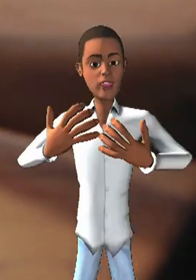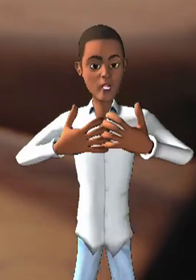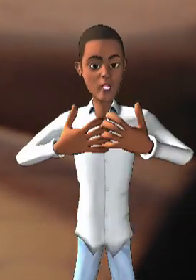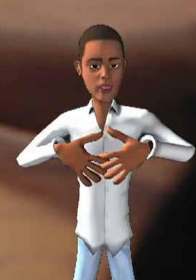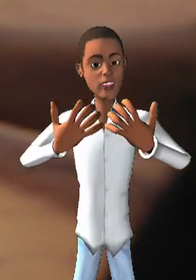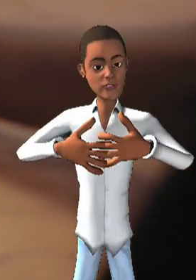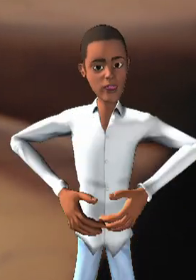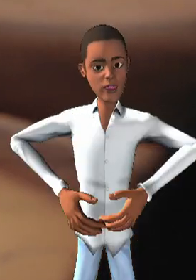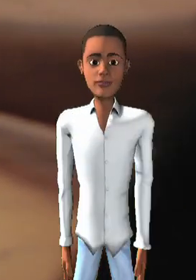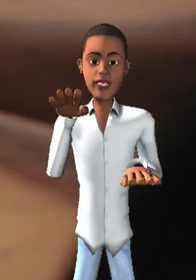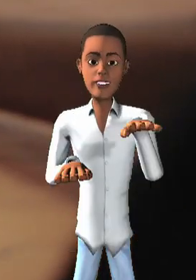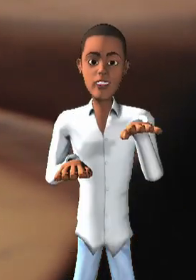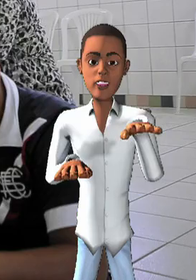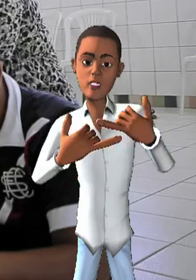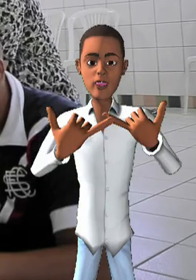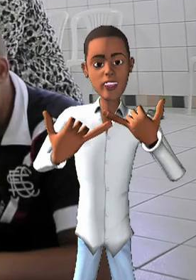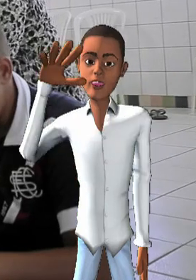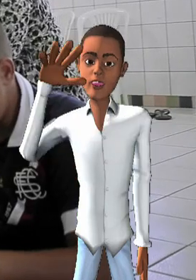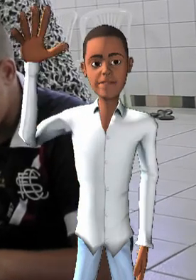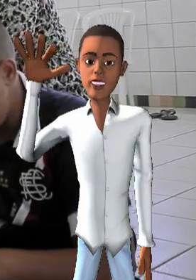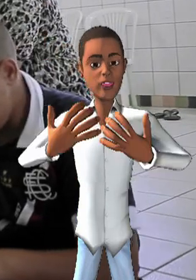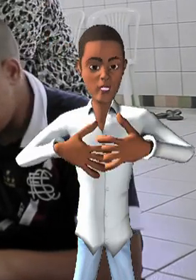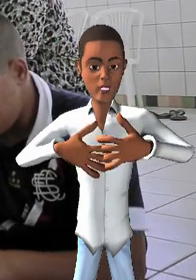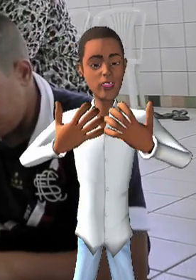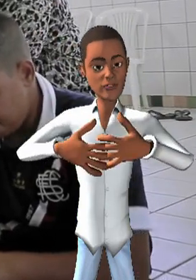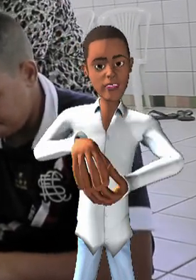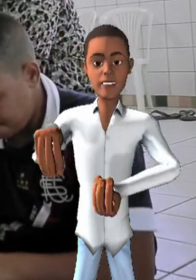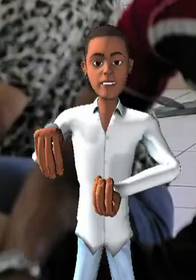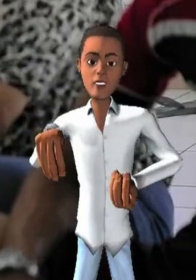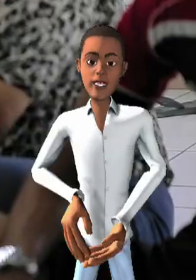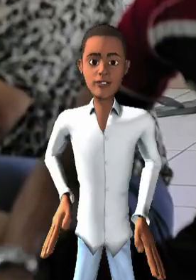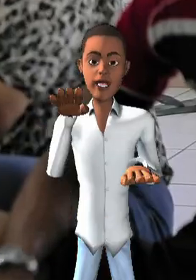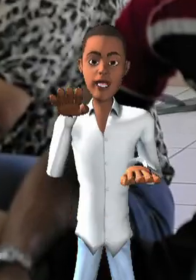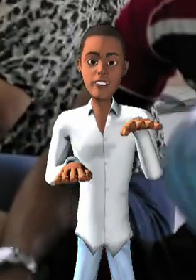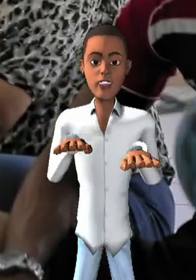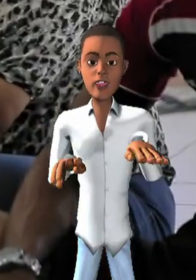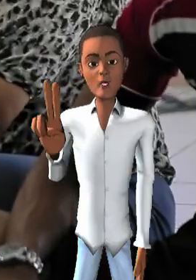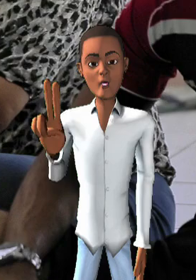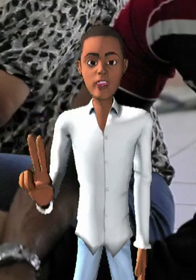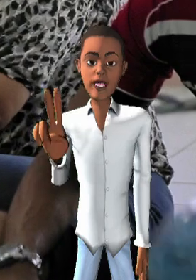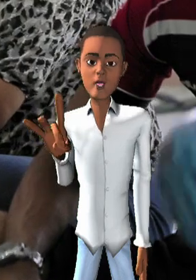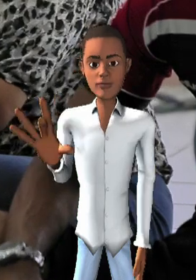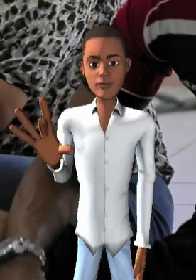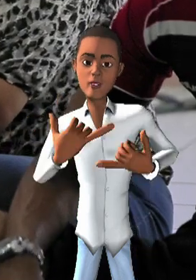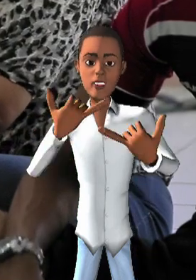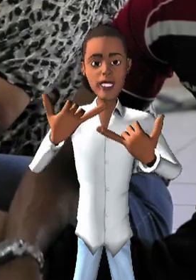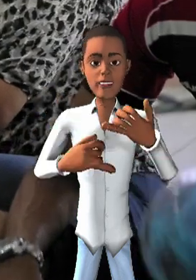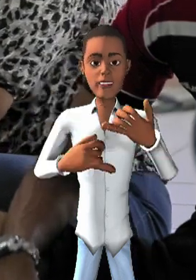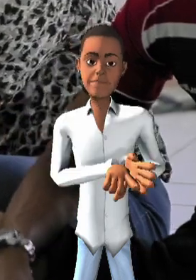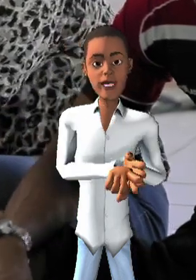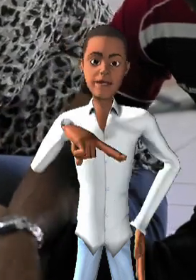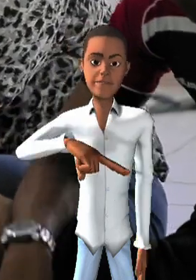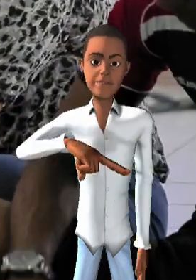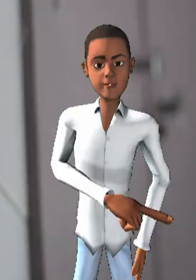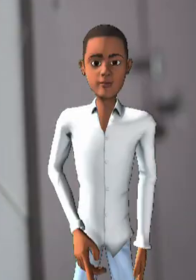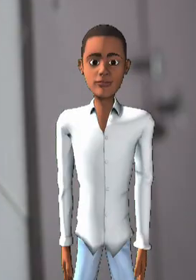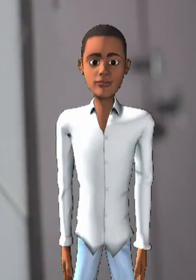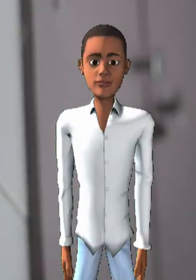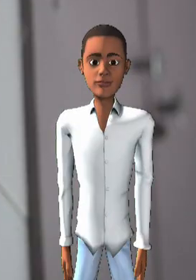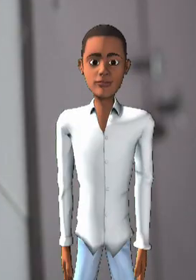momento reflexivo. Muitas vezes casando o lúdico com o reflexivo, mas outras vezes explorando apenas o lúdico em sua